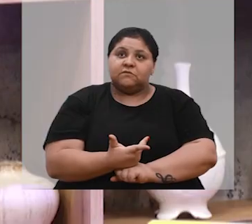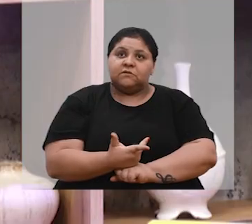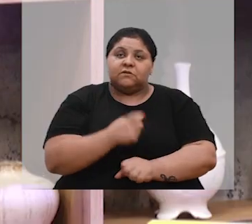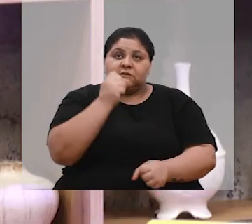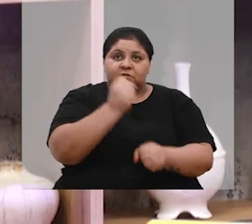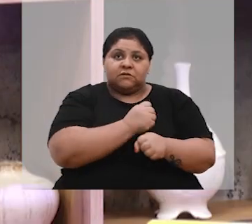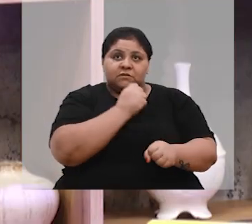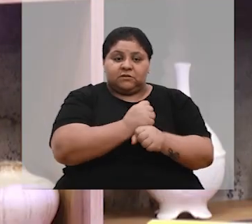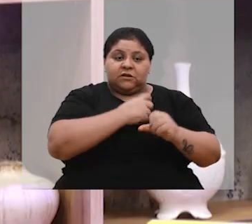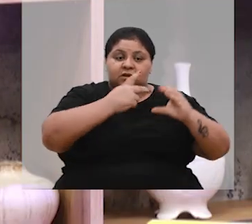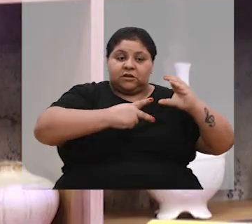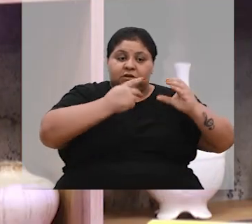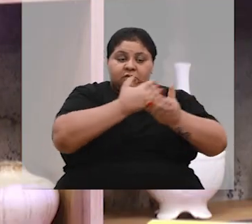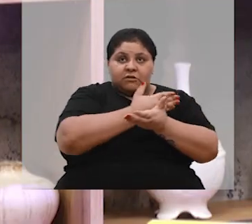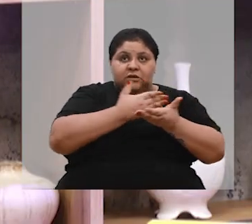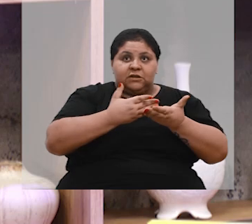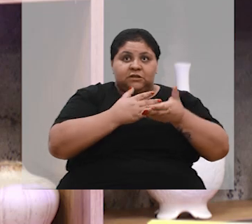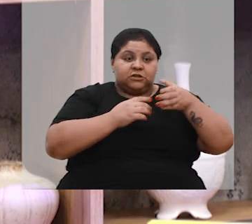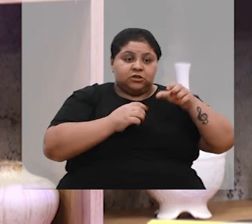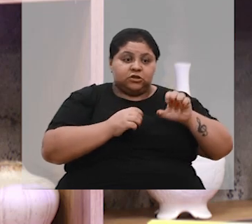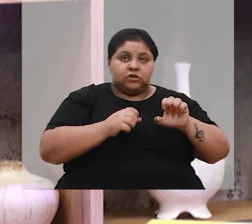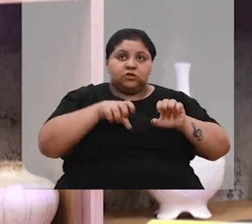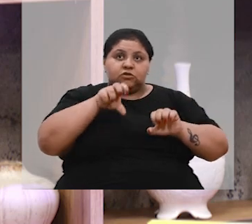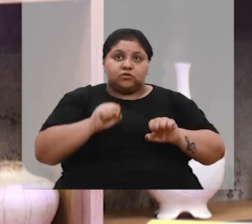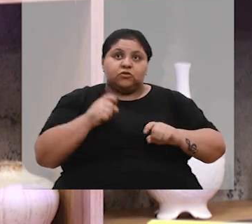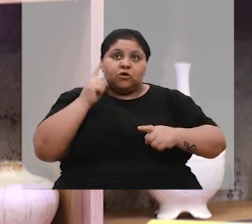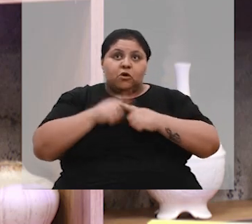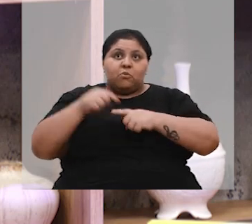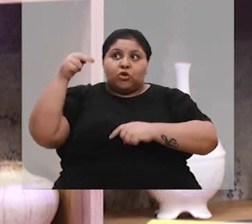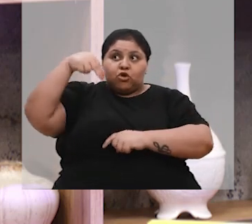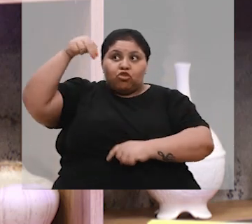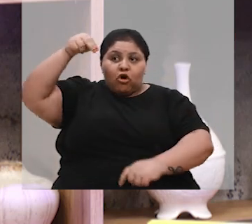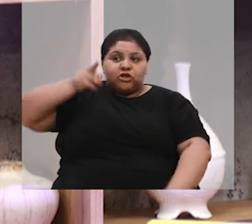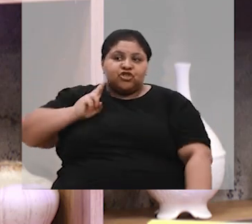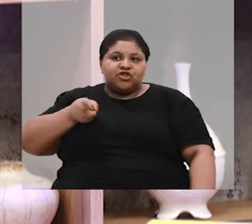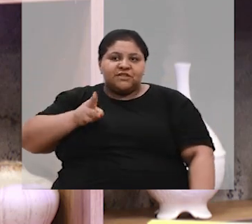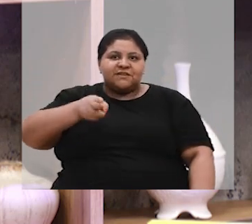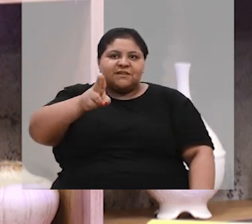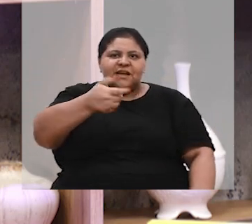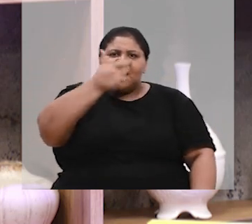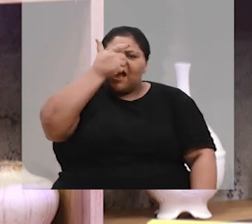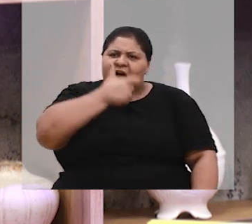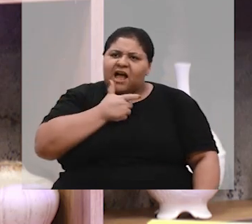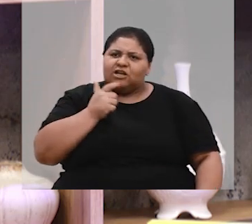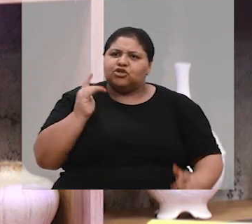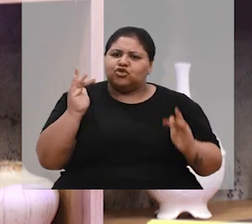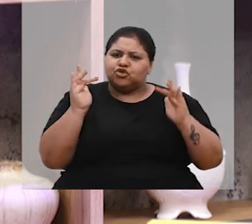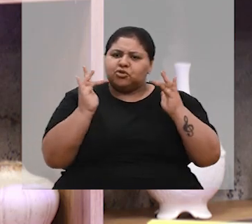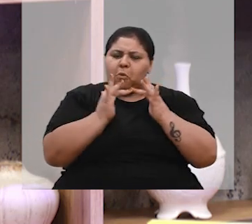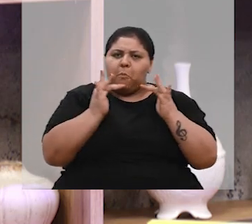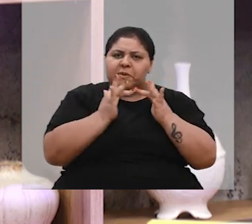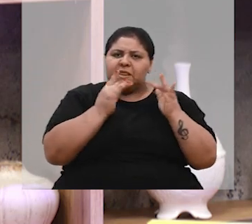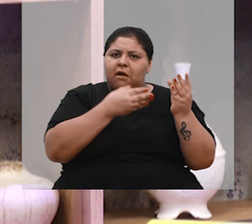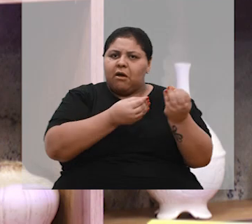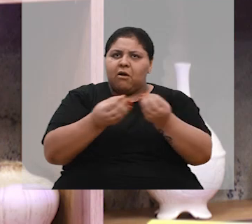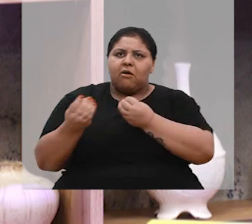que a construção da Câmara, ela inicia no sul, porque o norte ele é infinito, né? E aí eu acho que isso traz muito em relação a isso também, né? Nós tínhamos